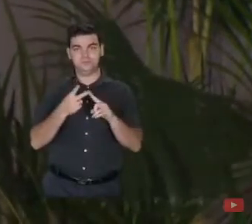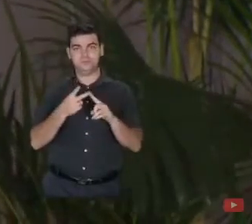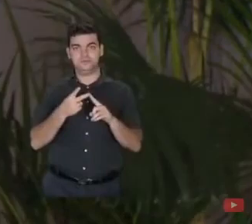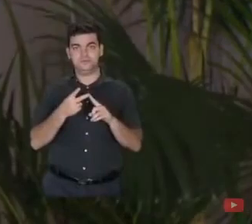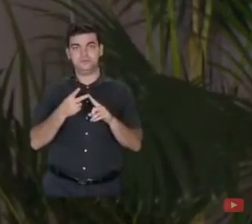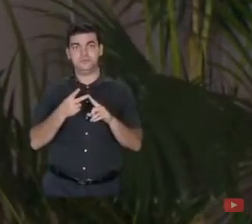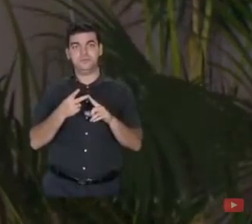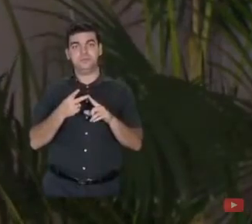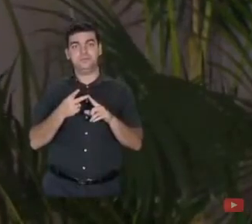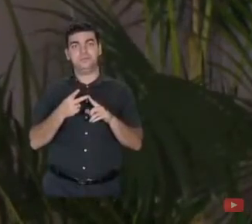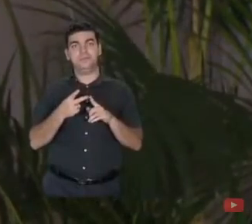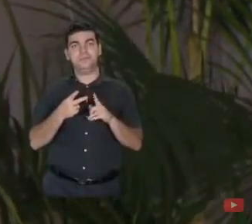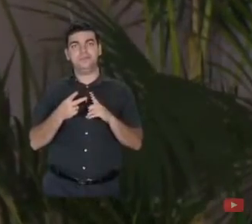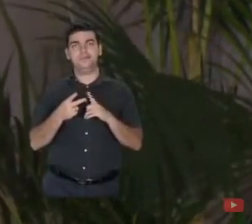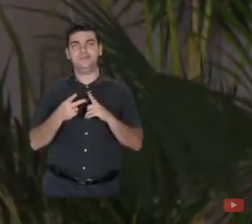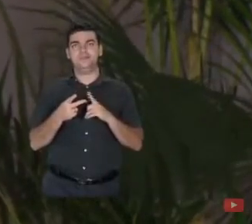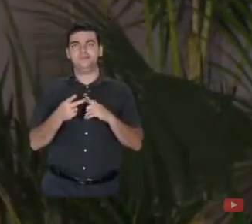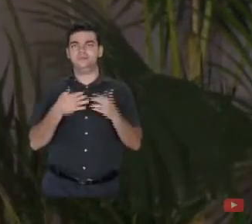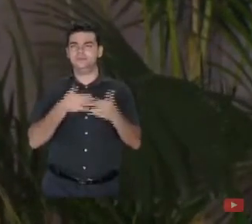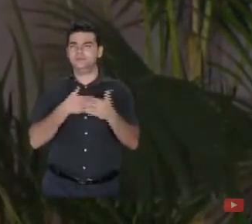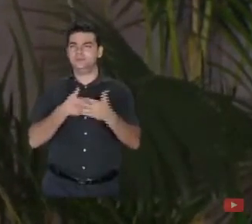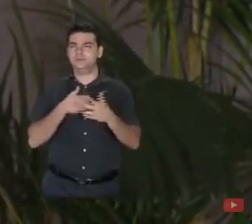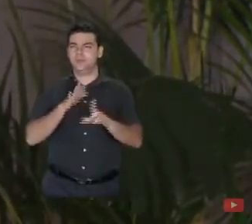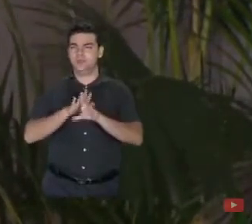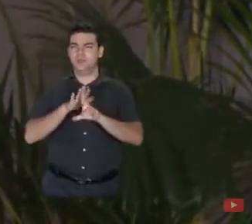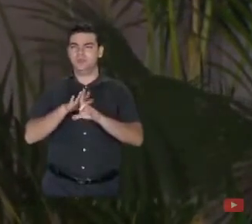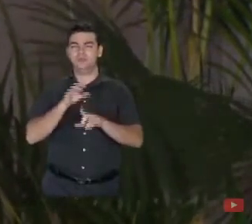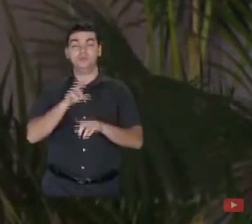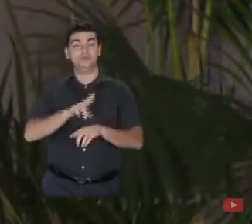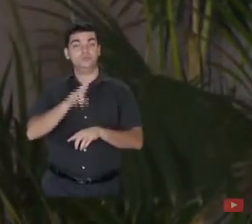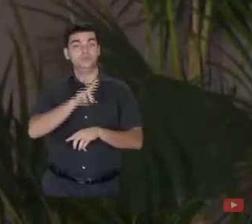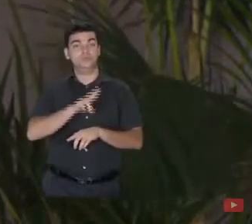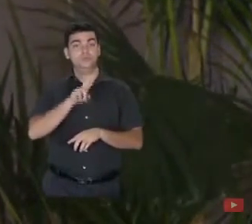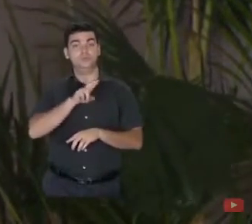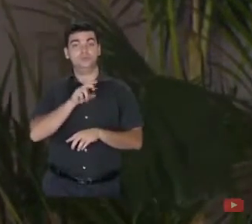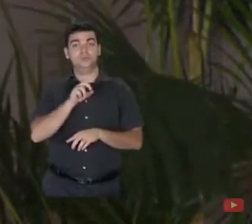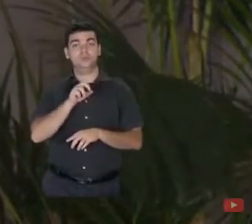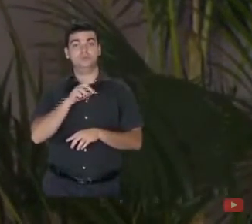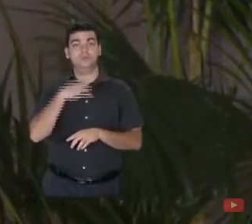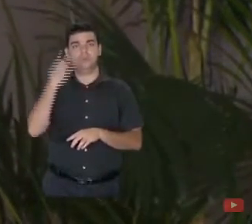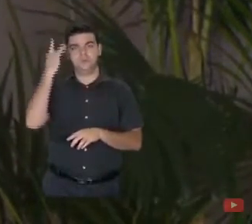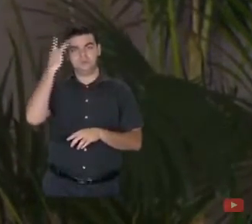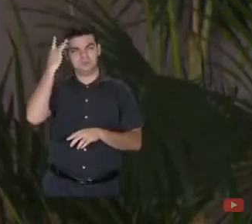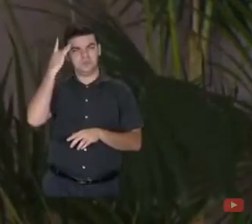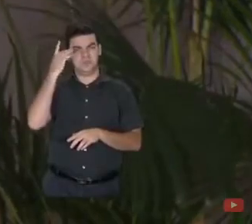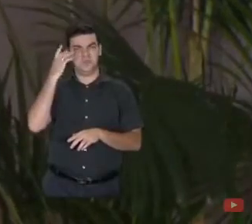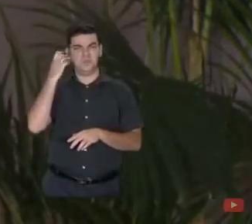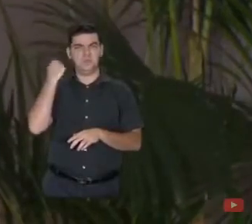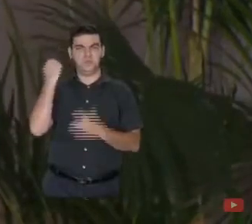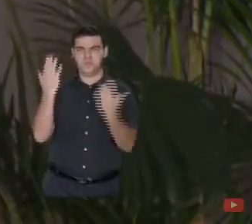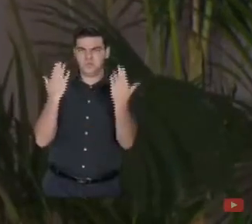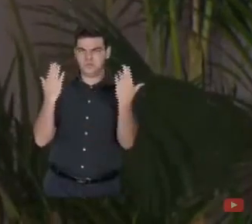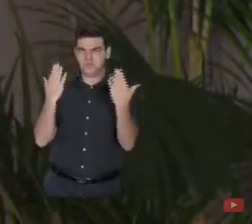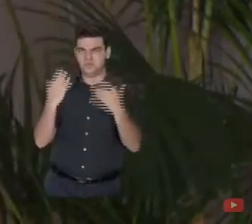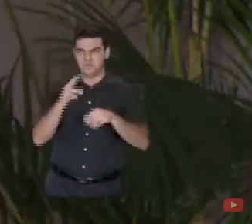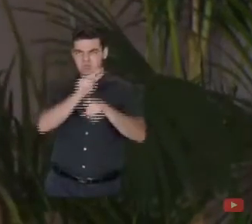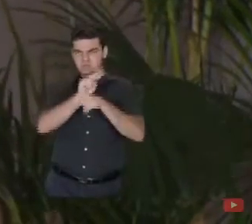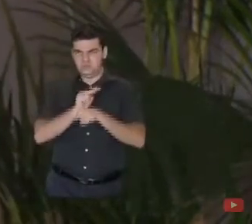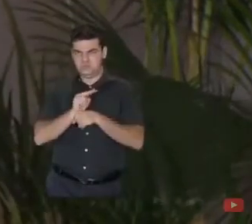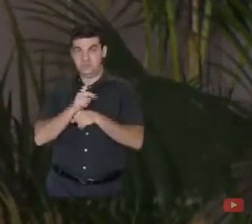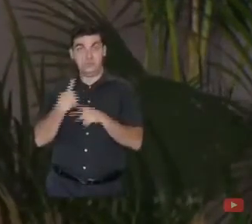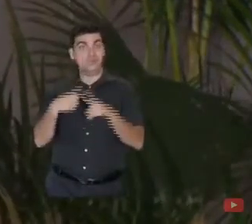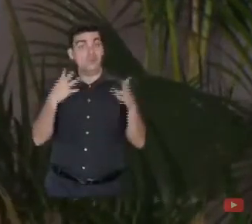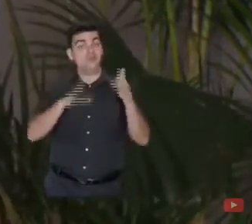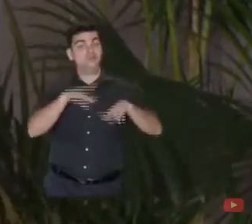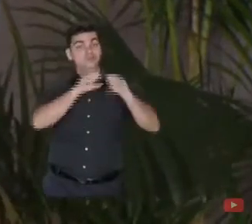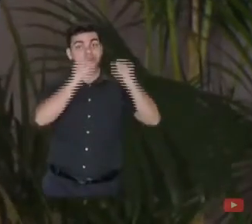se havia algum impedimento legal de usar o modelo antigo como retaguarda, uma vez que o